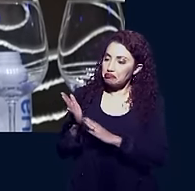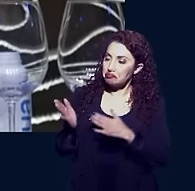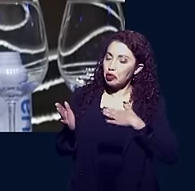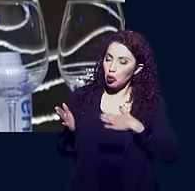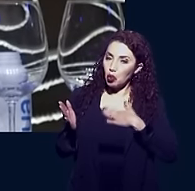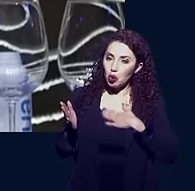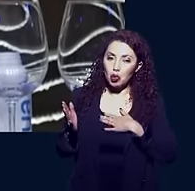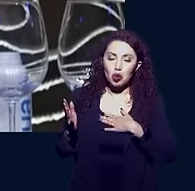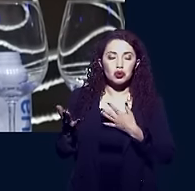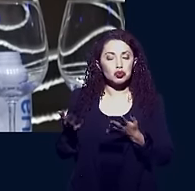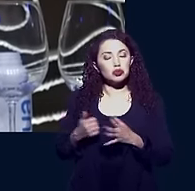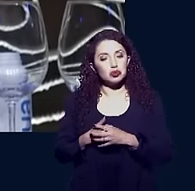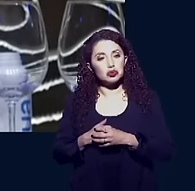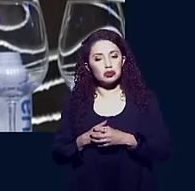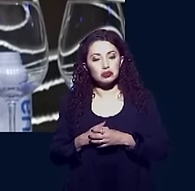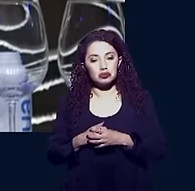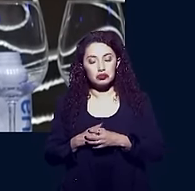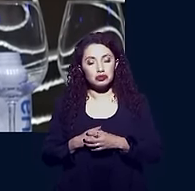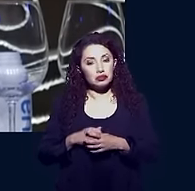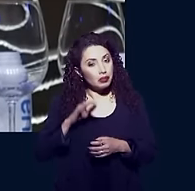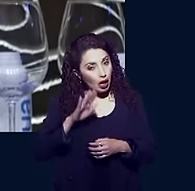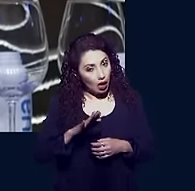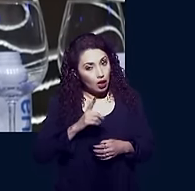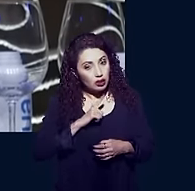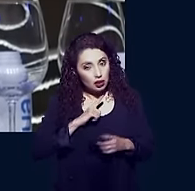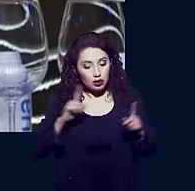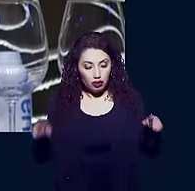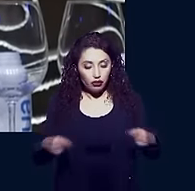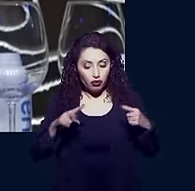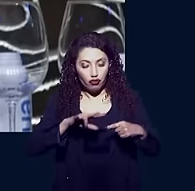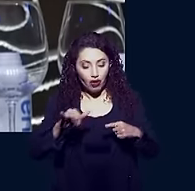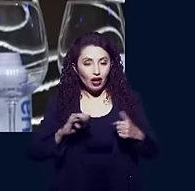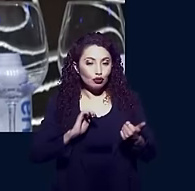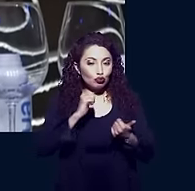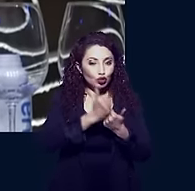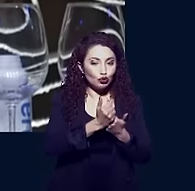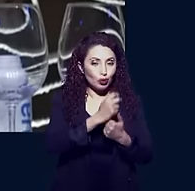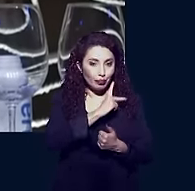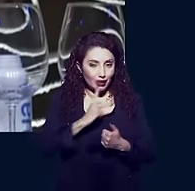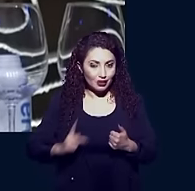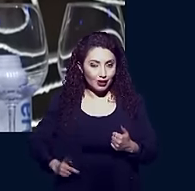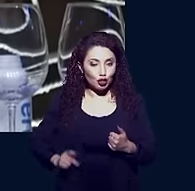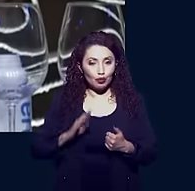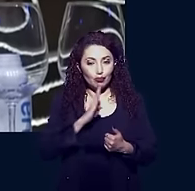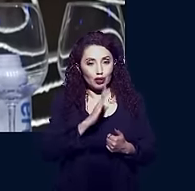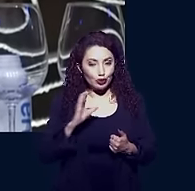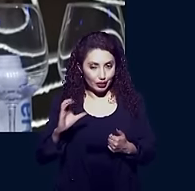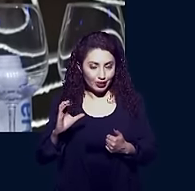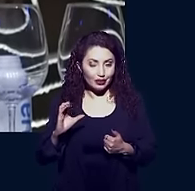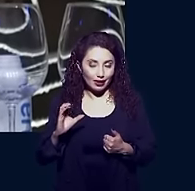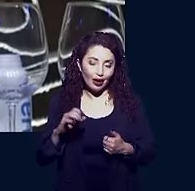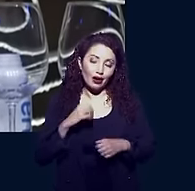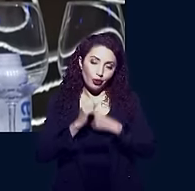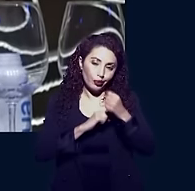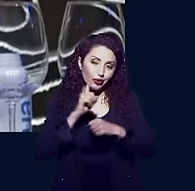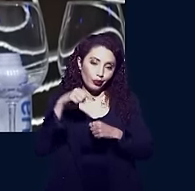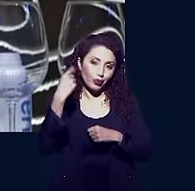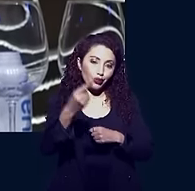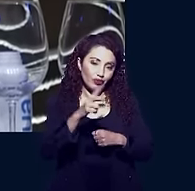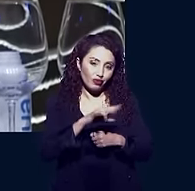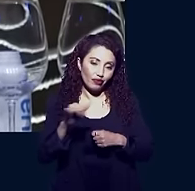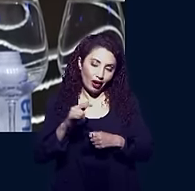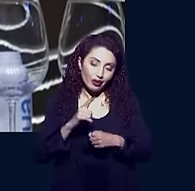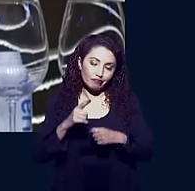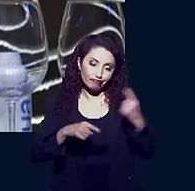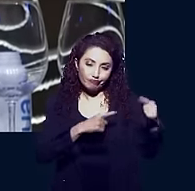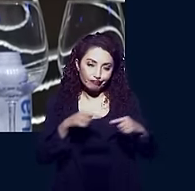os outros dois indicados eh mas é desafiador quando você vai trocar o presidente do Banco Central E você vai passar por essa discussão ao longo do ano que vem então é só um